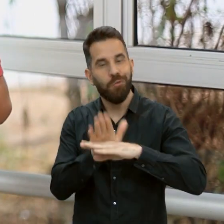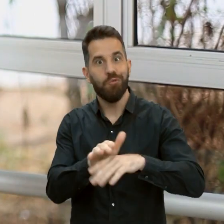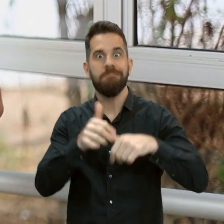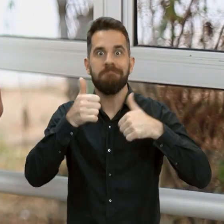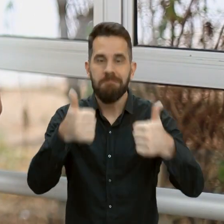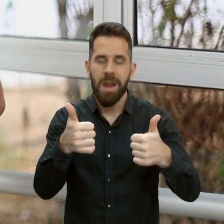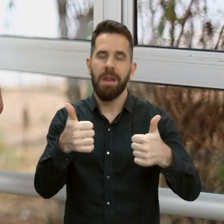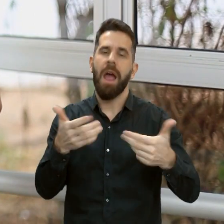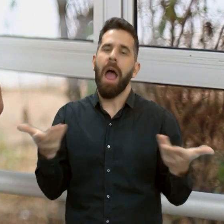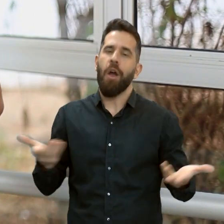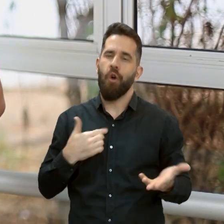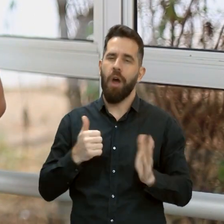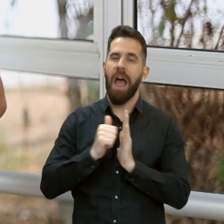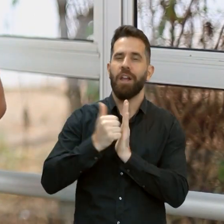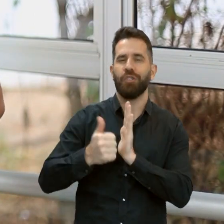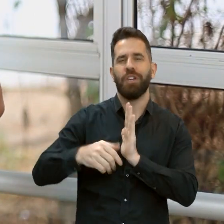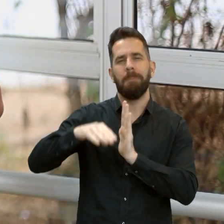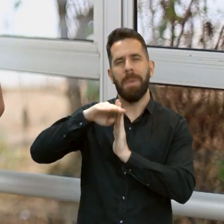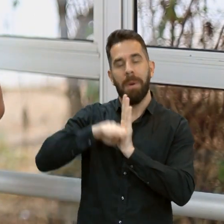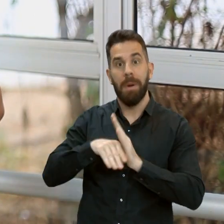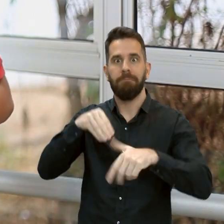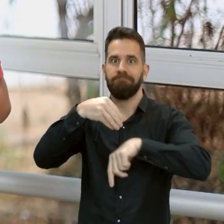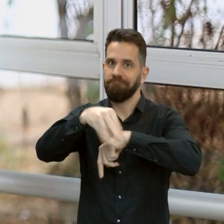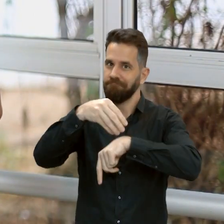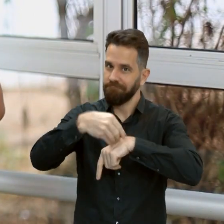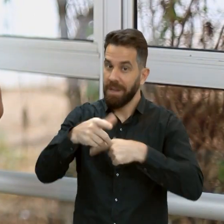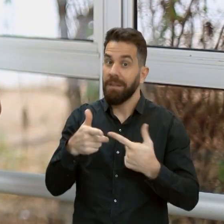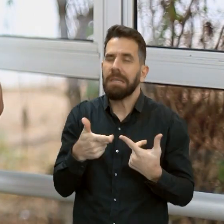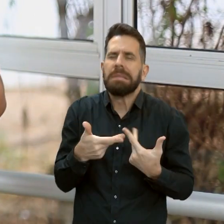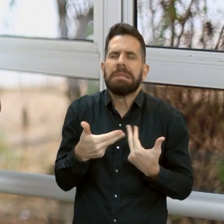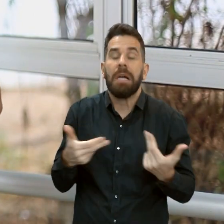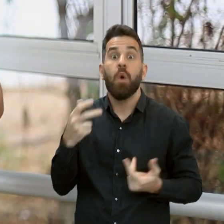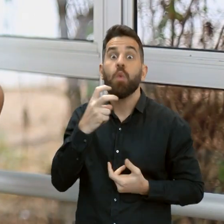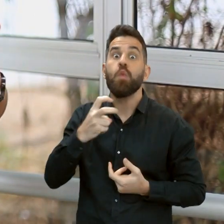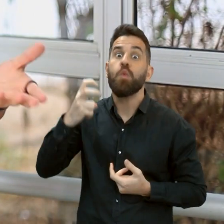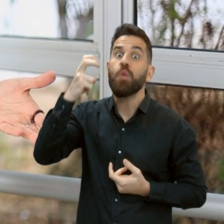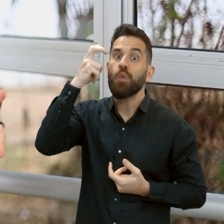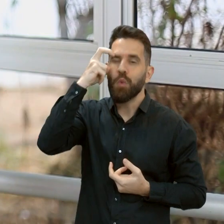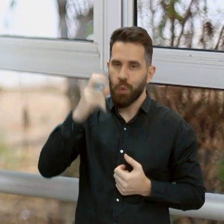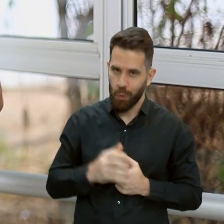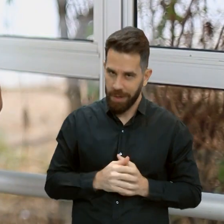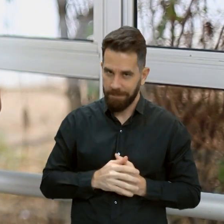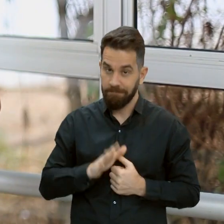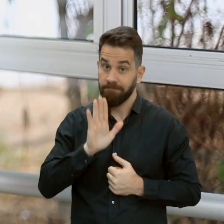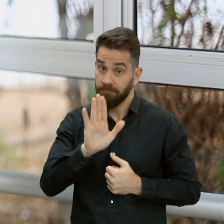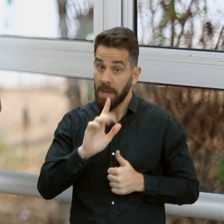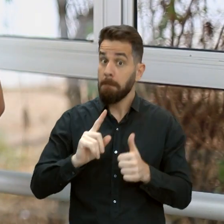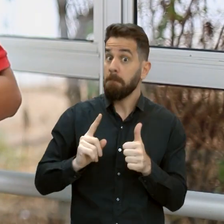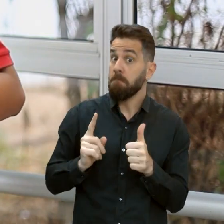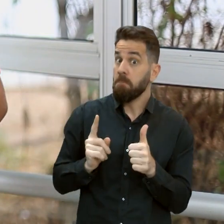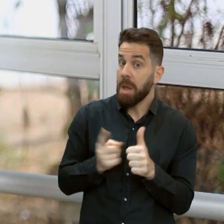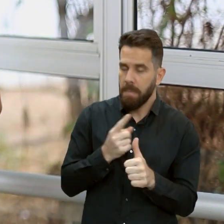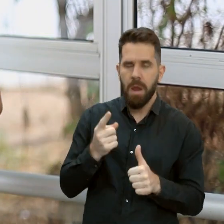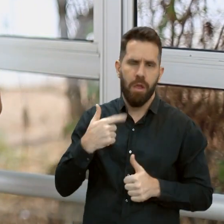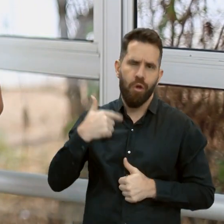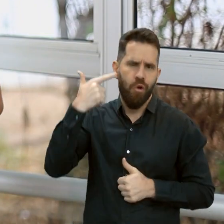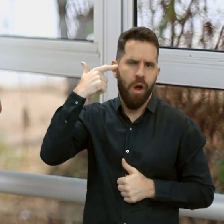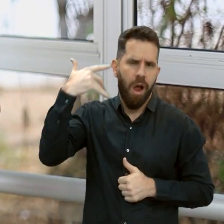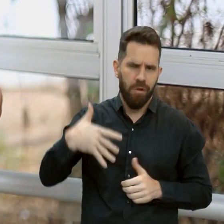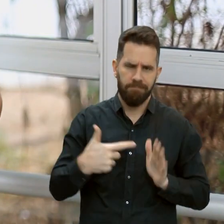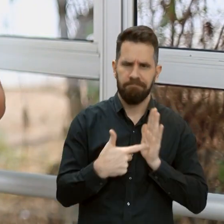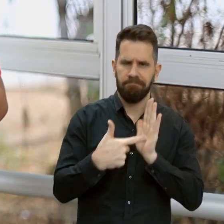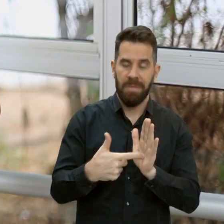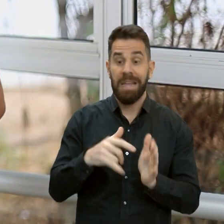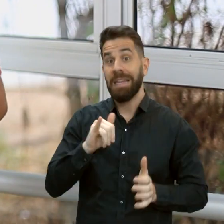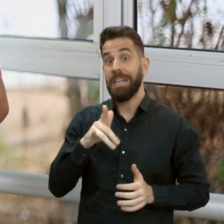Agenda UFG. E hoje, com muitos eventos culturais. Antes de ir para as dicas, eu peço licença para me apresentar. Sou